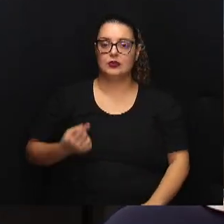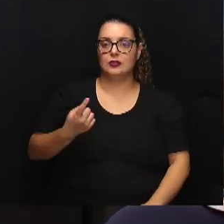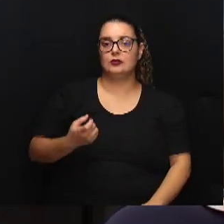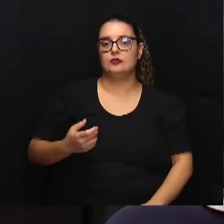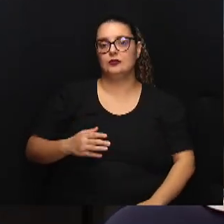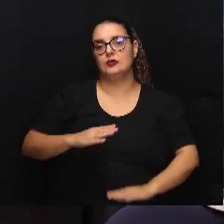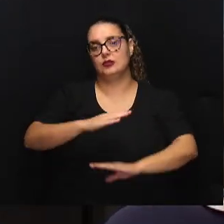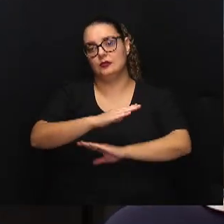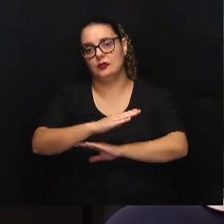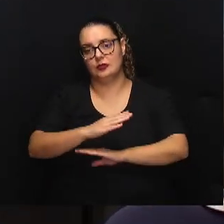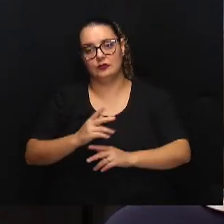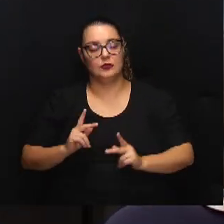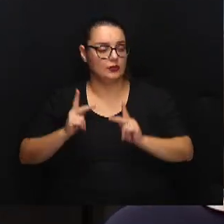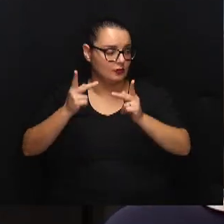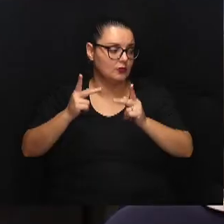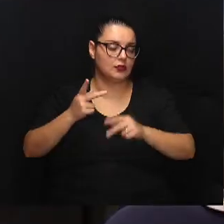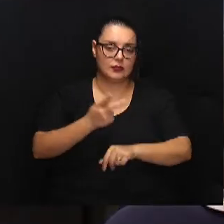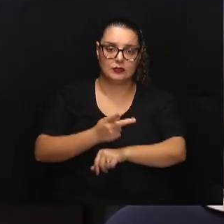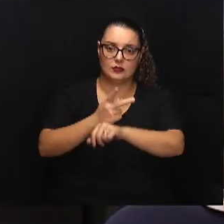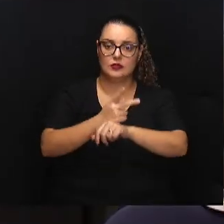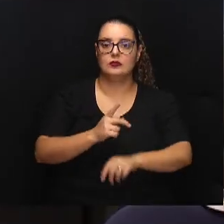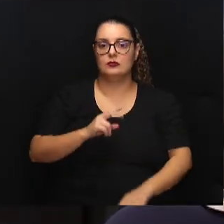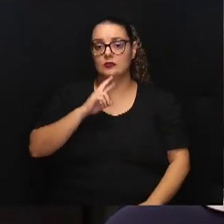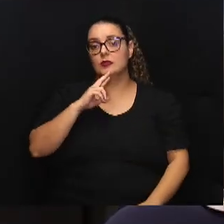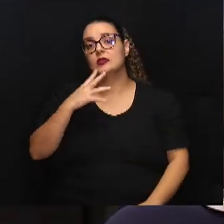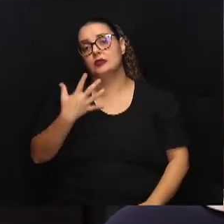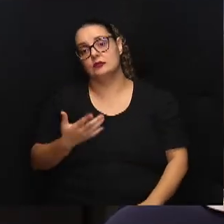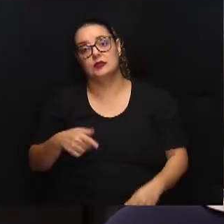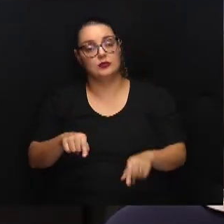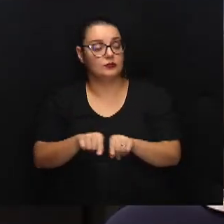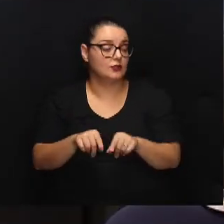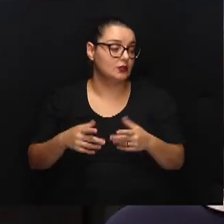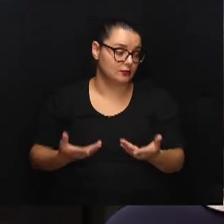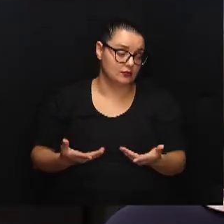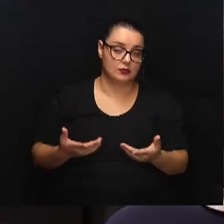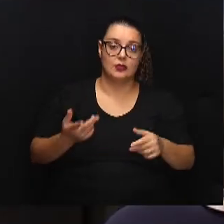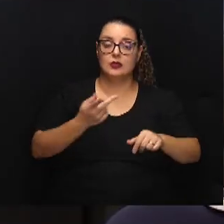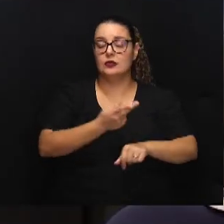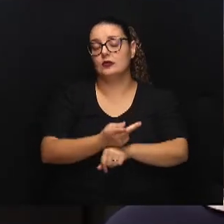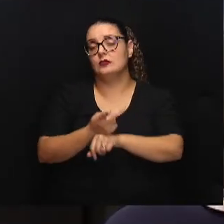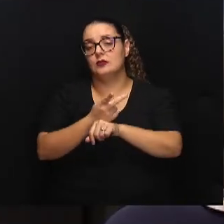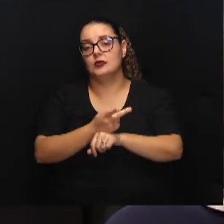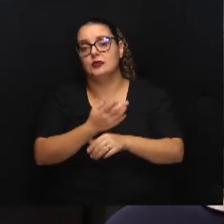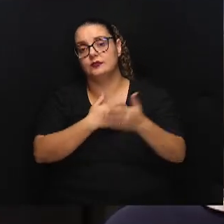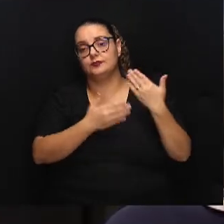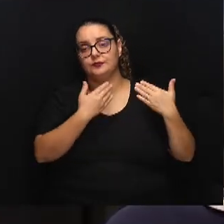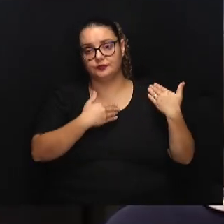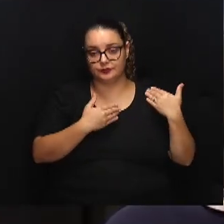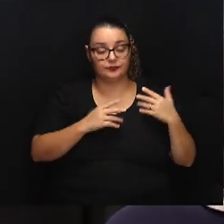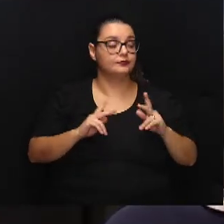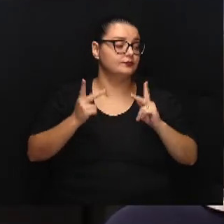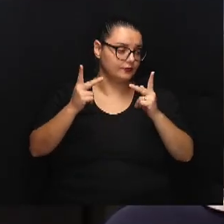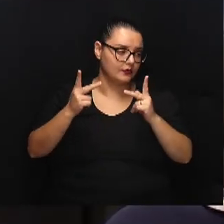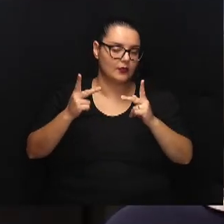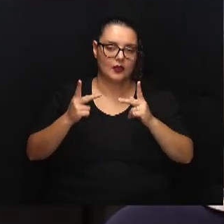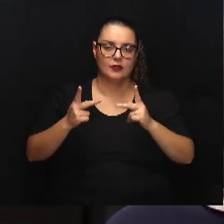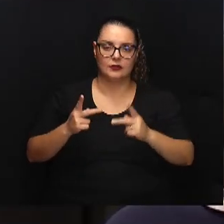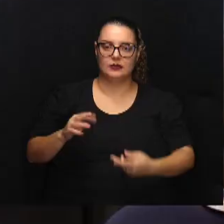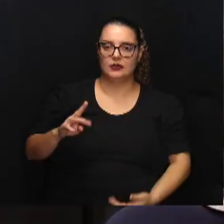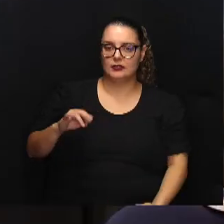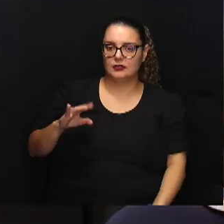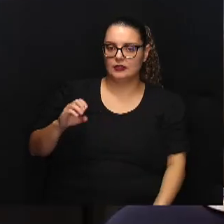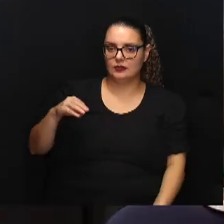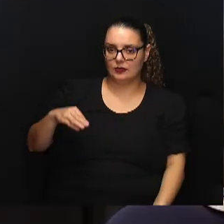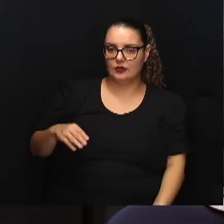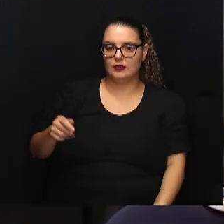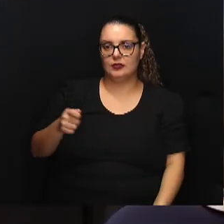Câmara que conquistou esse prêmio, resultado inclusive de uma premiação que a gente já havia conquistado da Atricom, na Associação